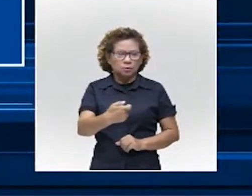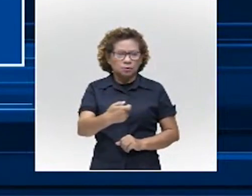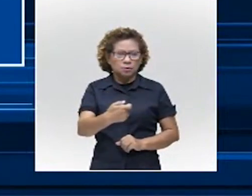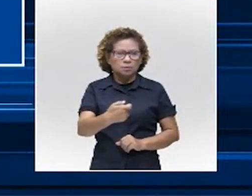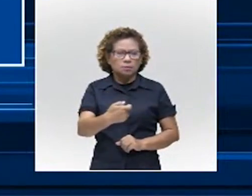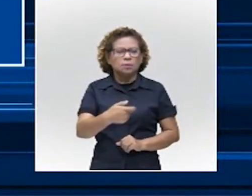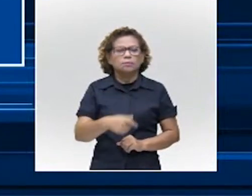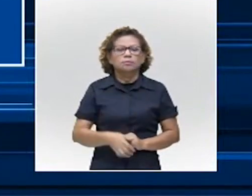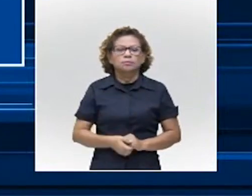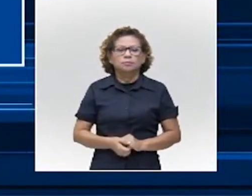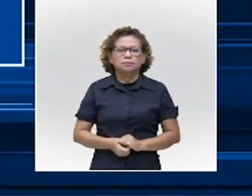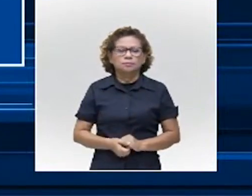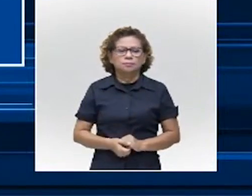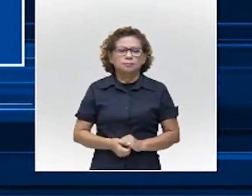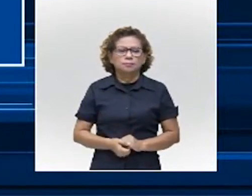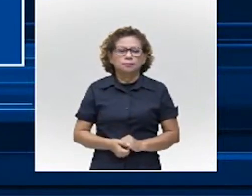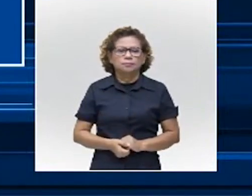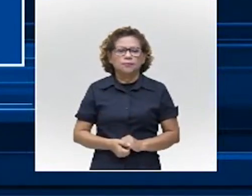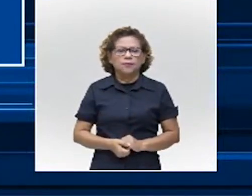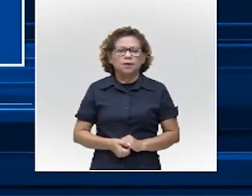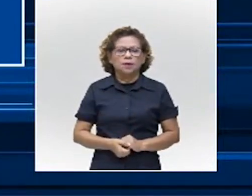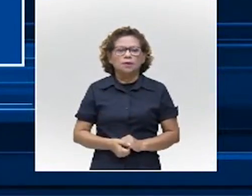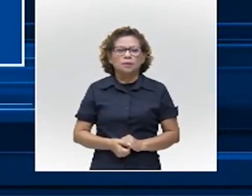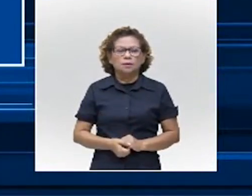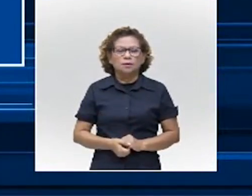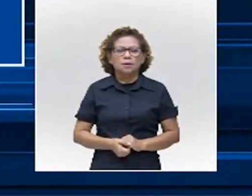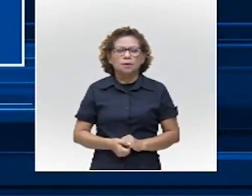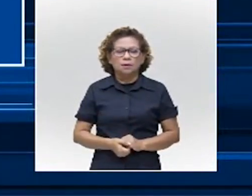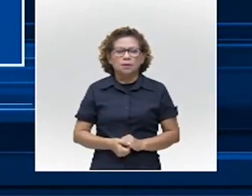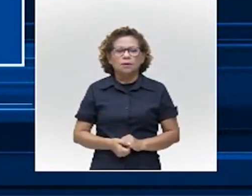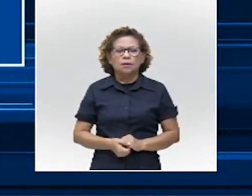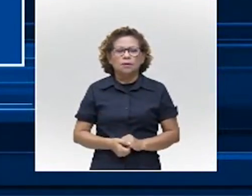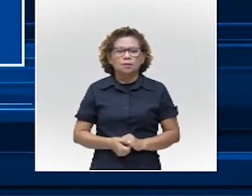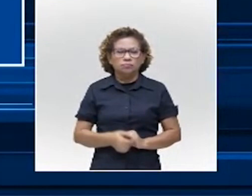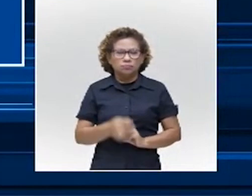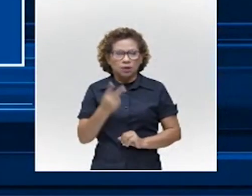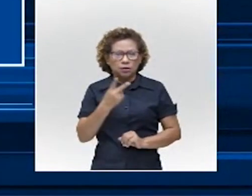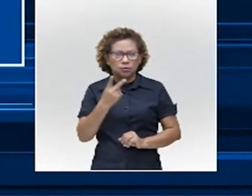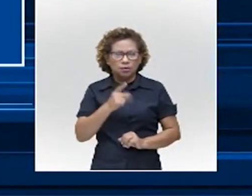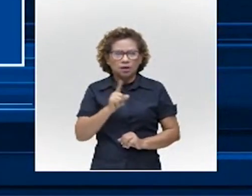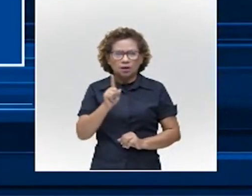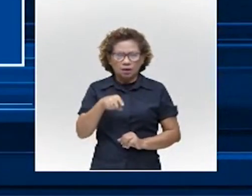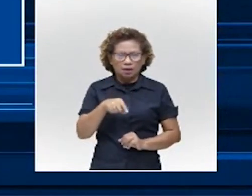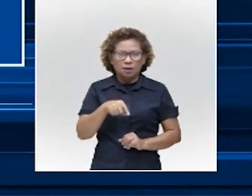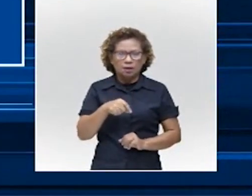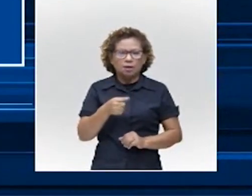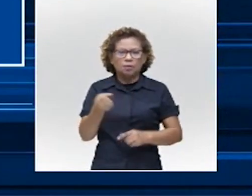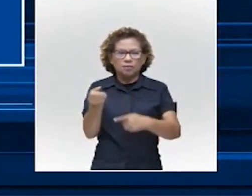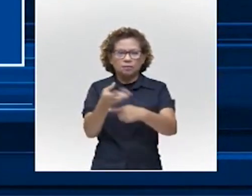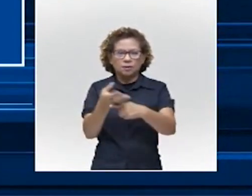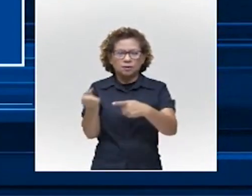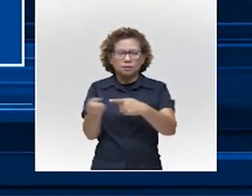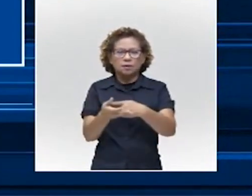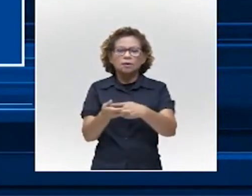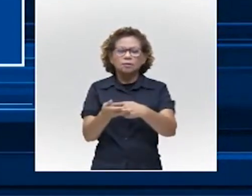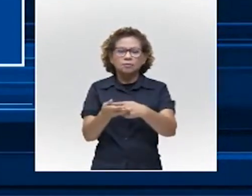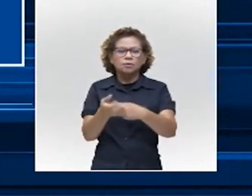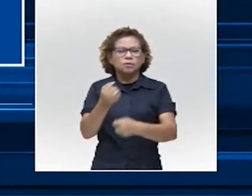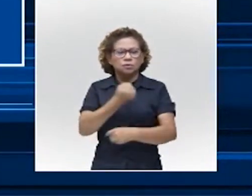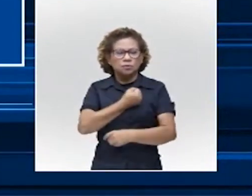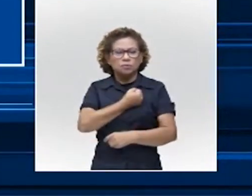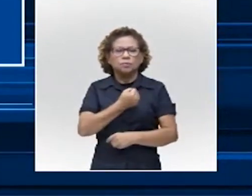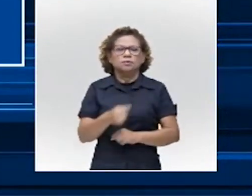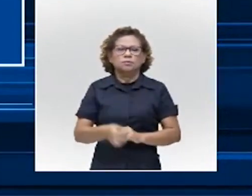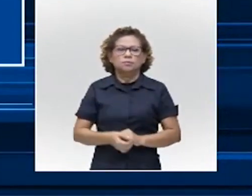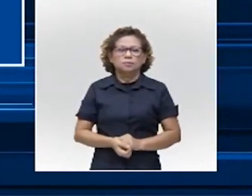ambas são frações equivalentes, tá bom? Uma outra forma da gente entender é